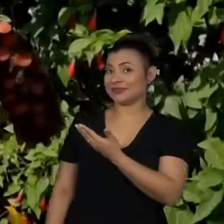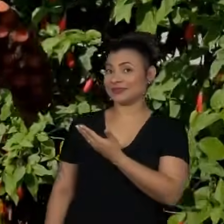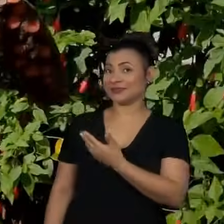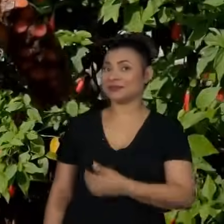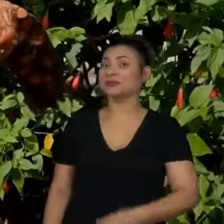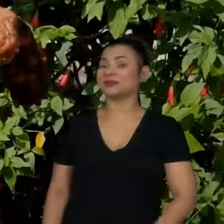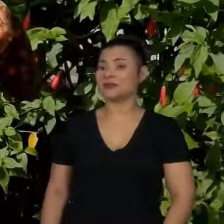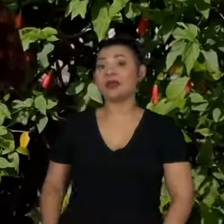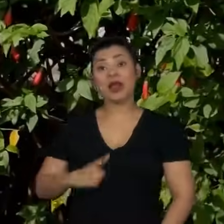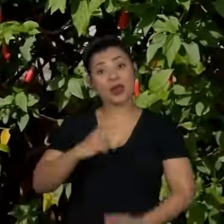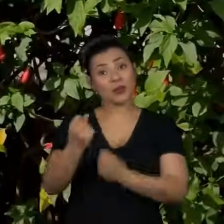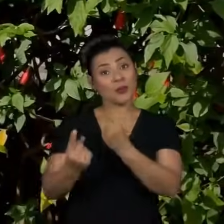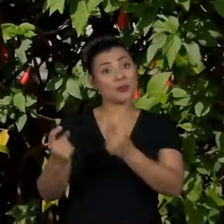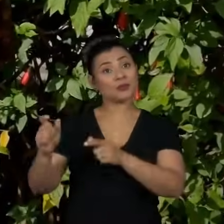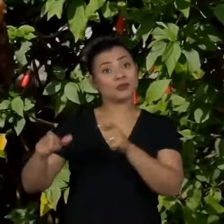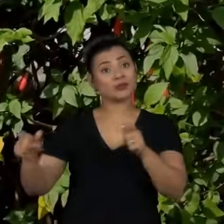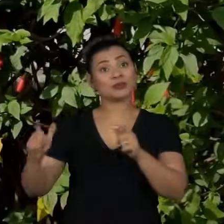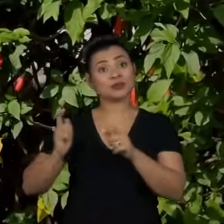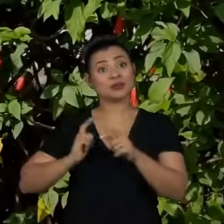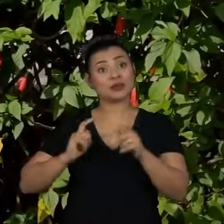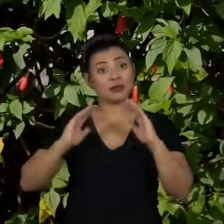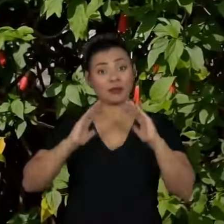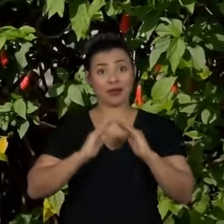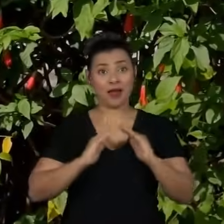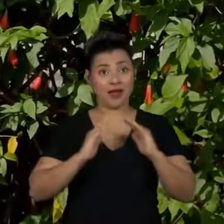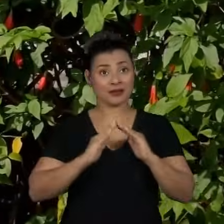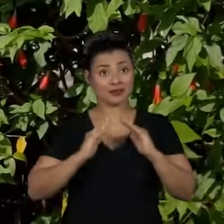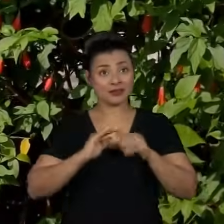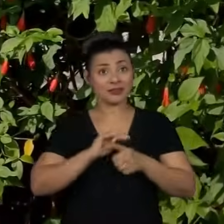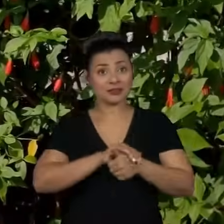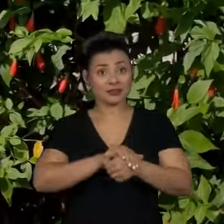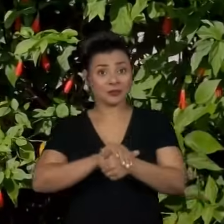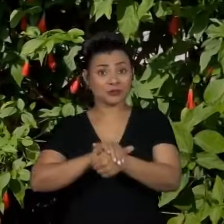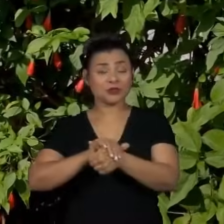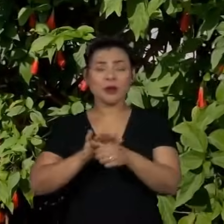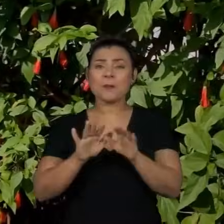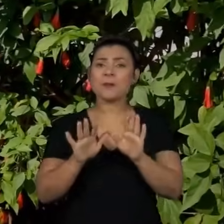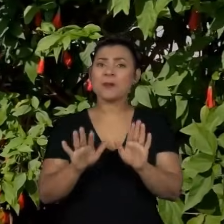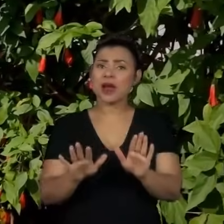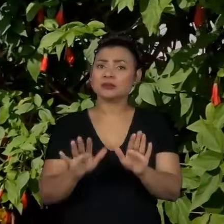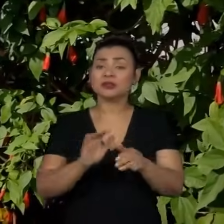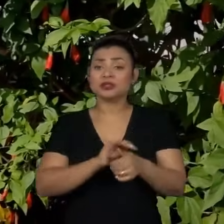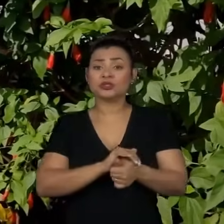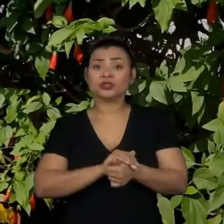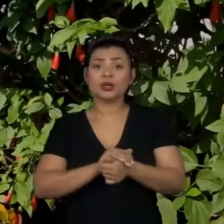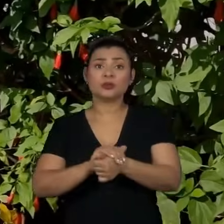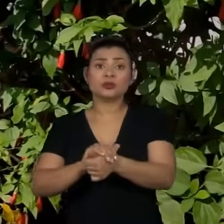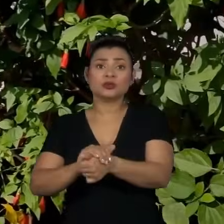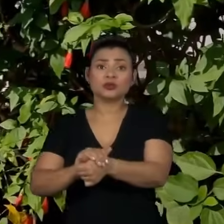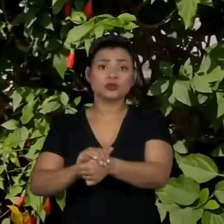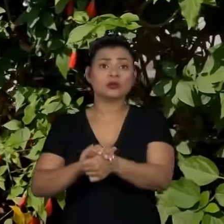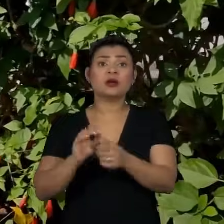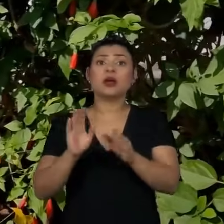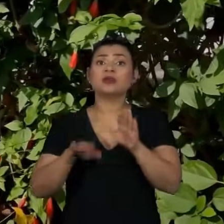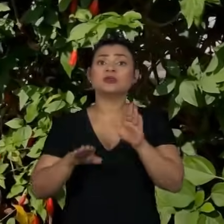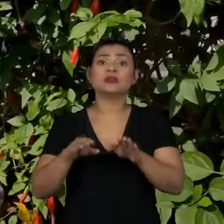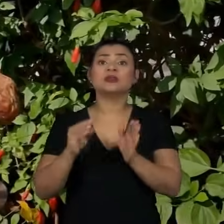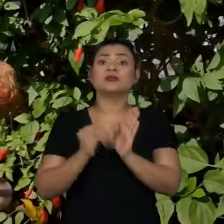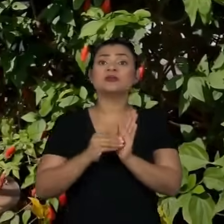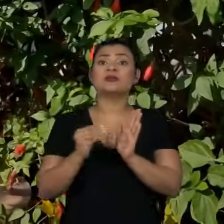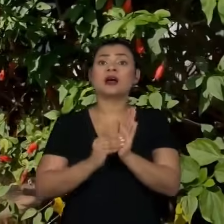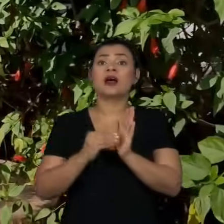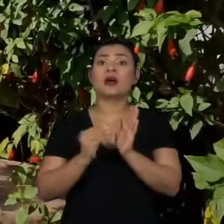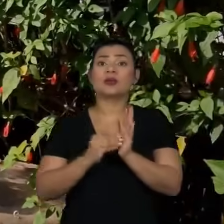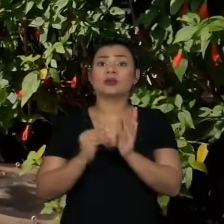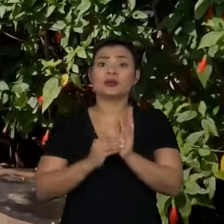As pessoas que criam o jabuti em ambiente doméstico, às vezes o jabuti não tem todos os nutrientes necessários.